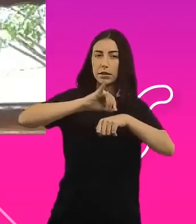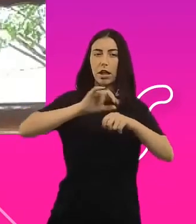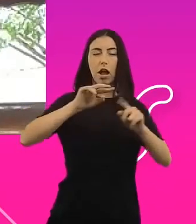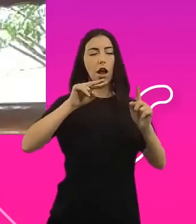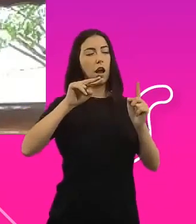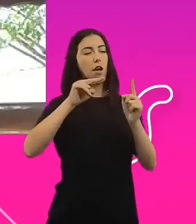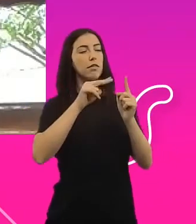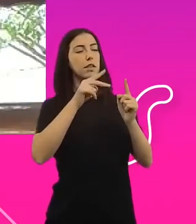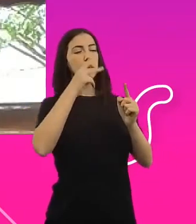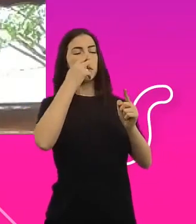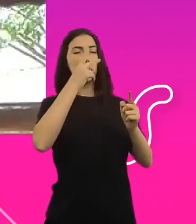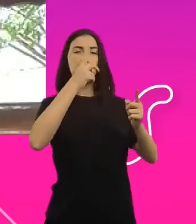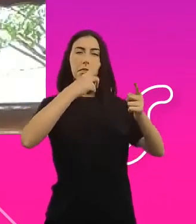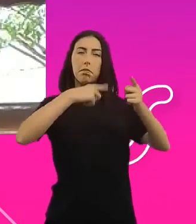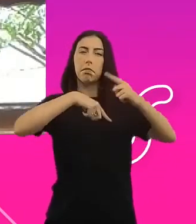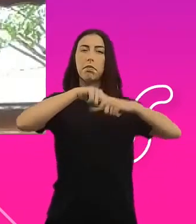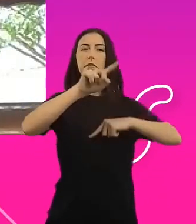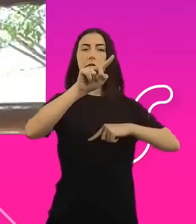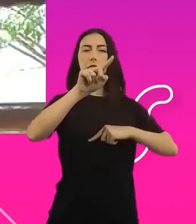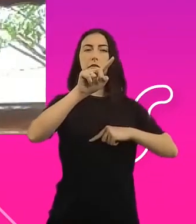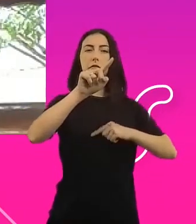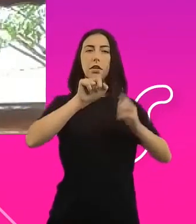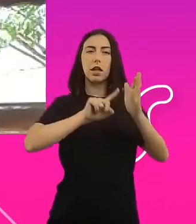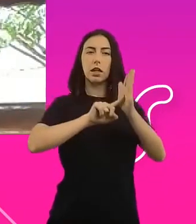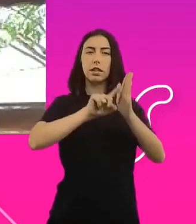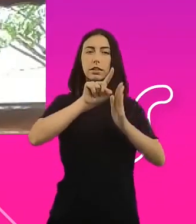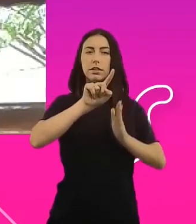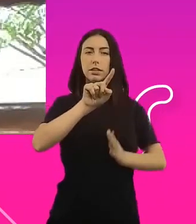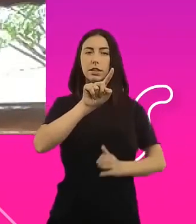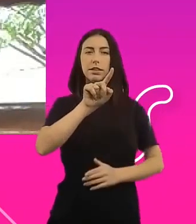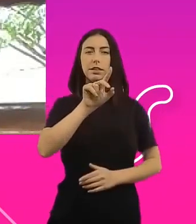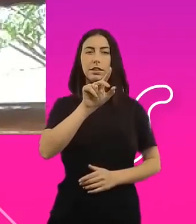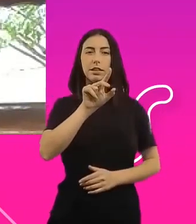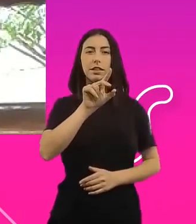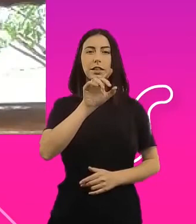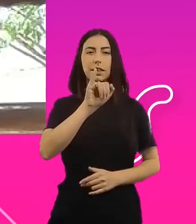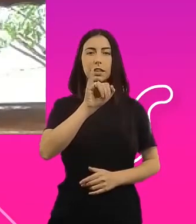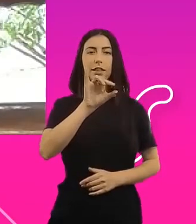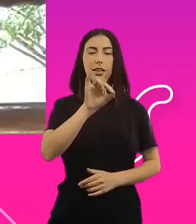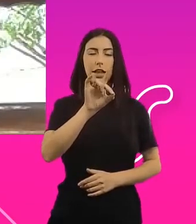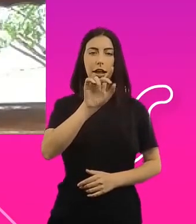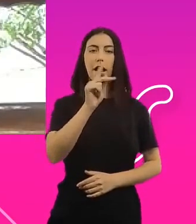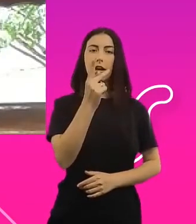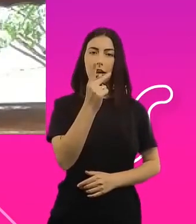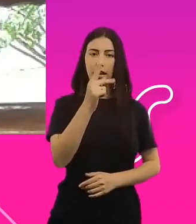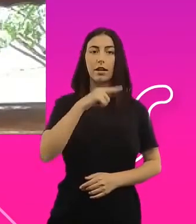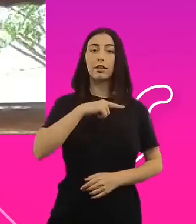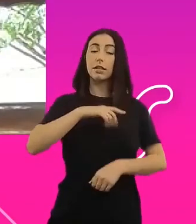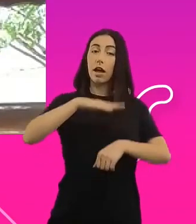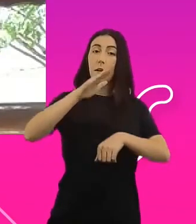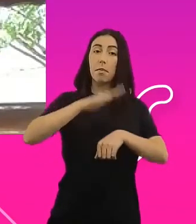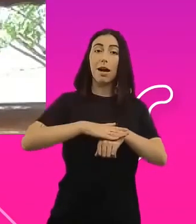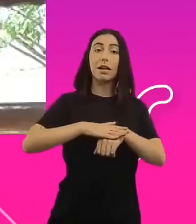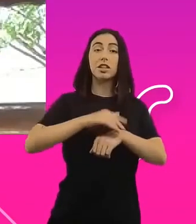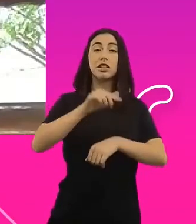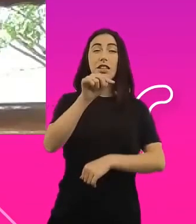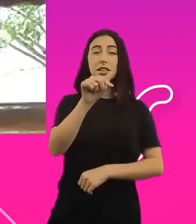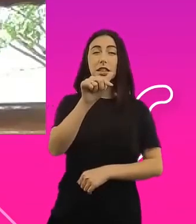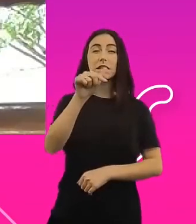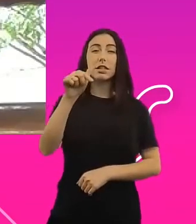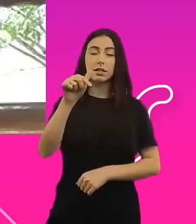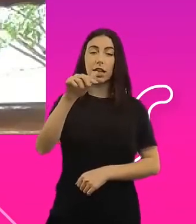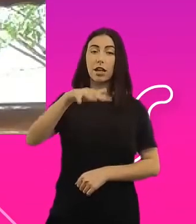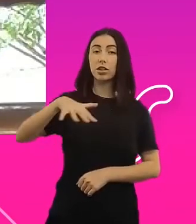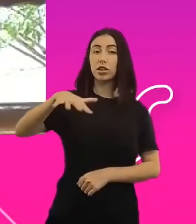de IDH, né, a gente tem muito essa visão, mas, de fato, a gente tem mais de 67 áreas de interesse social, né, áreas que